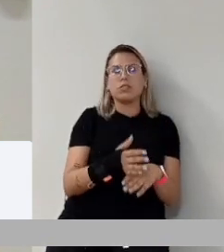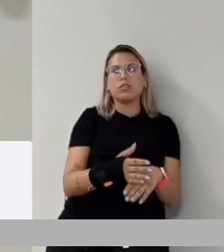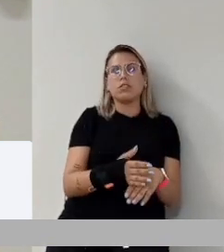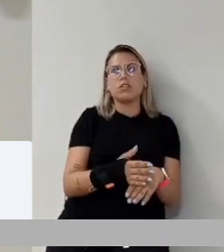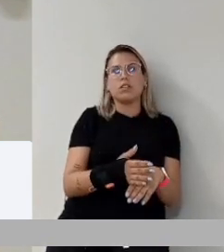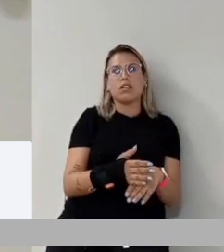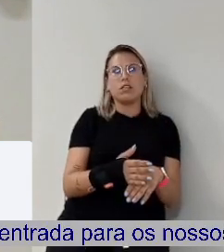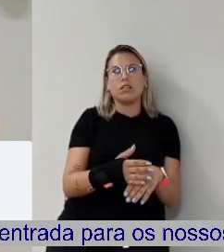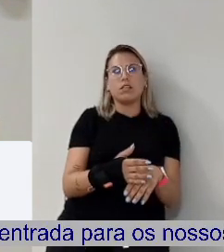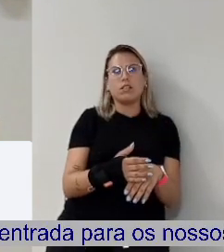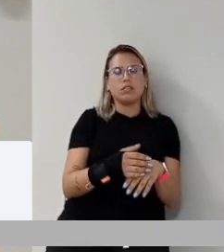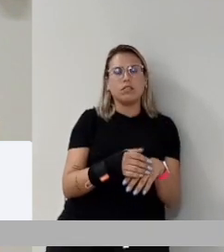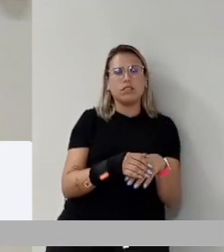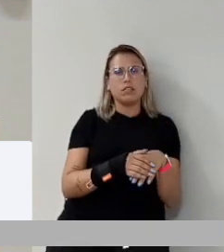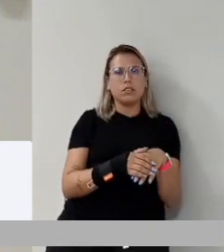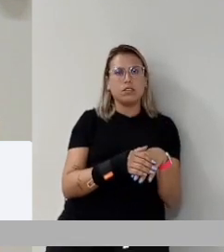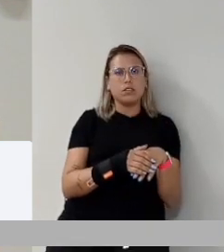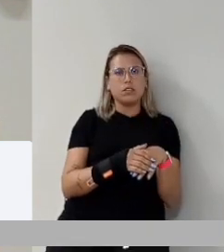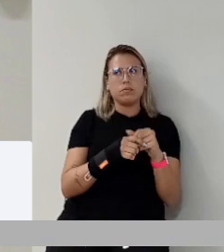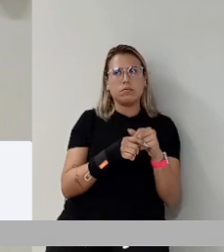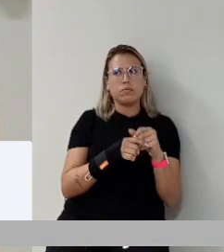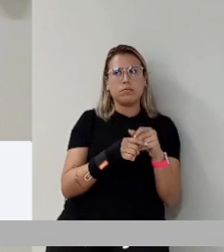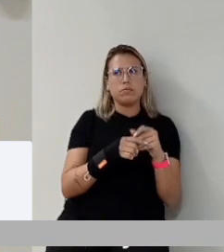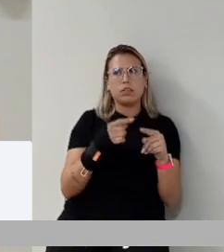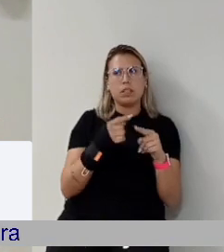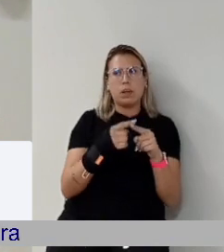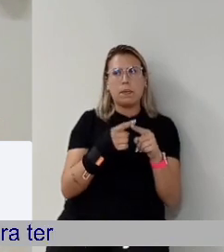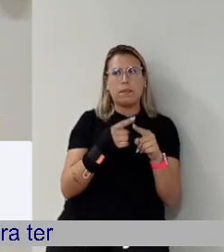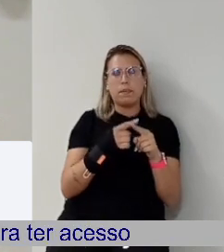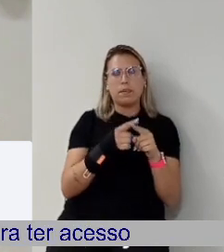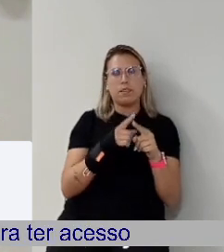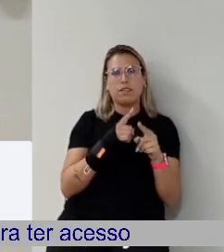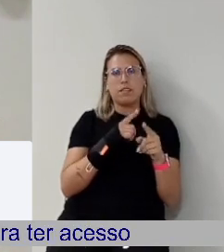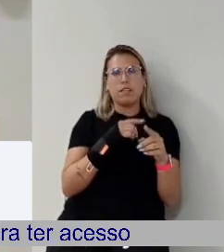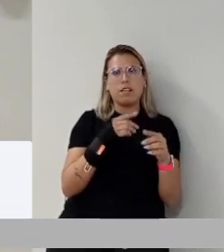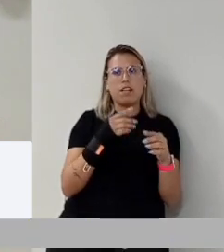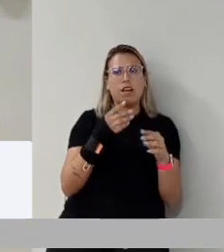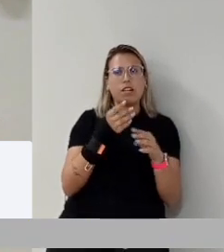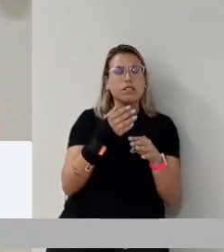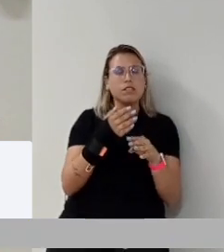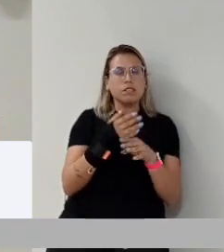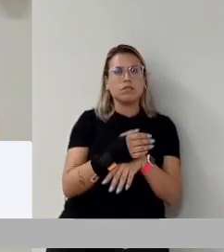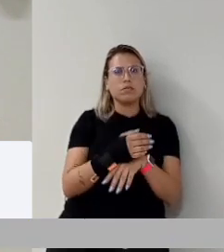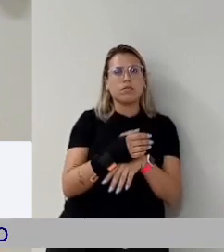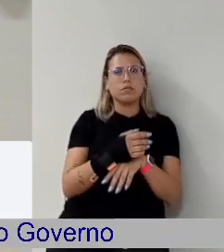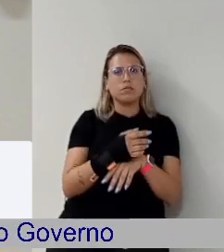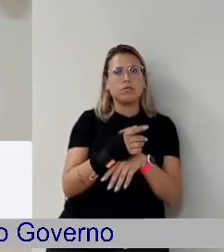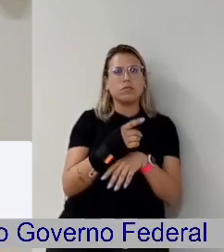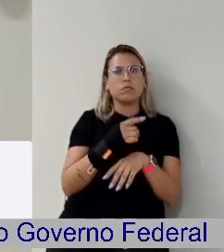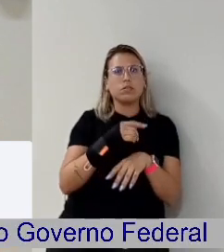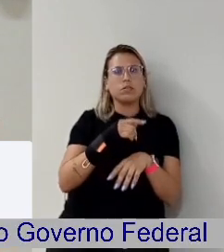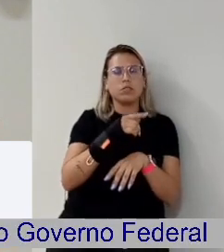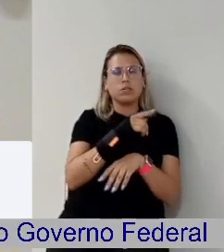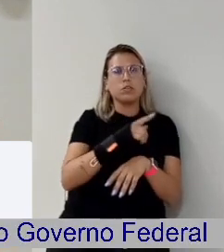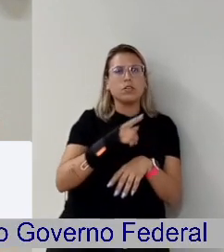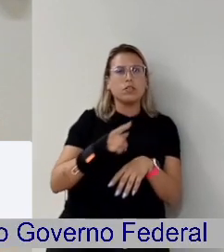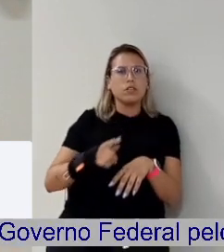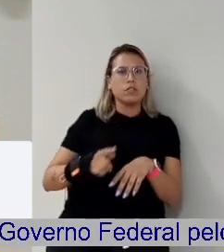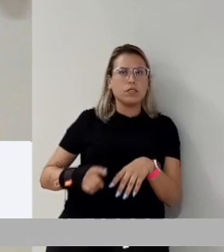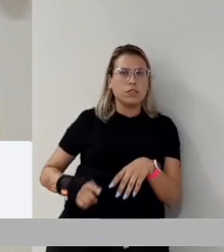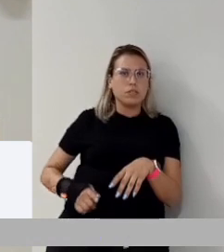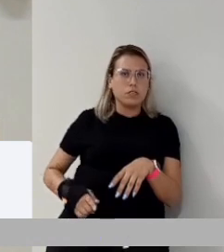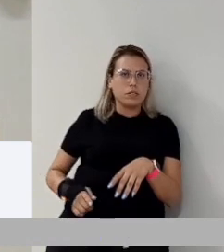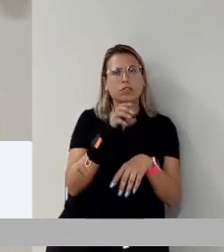os nossos agricultores e agricultoras familiares para ter a acesso às políticas públicas destinadas pelo Governo Federal pelo governo